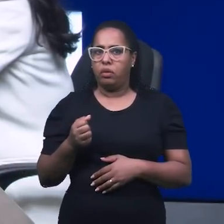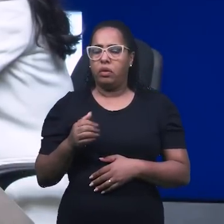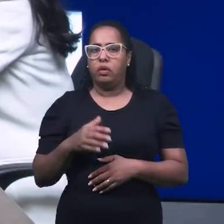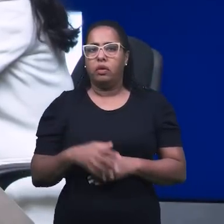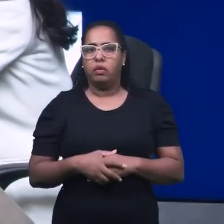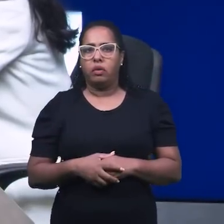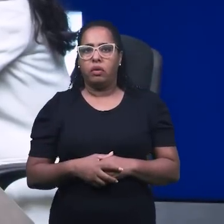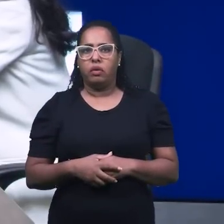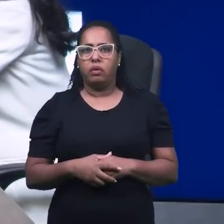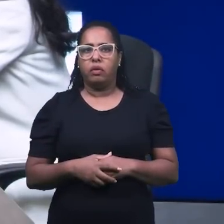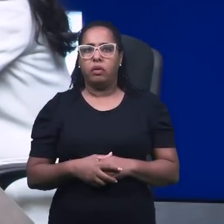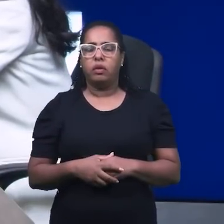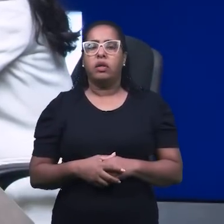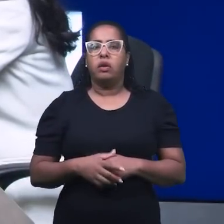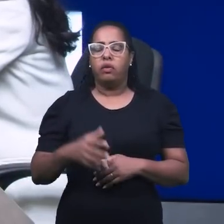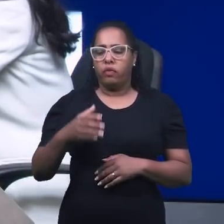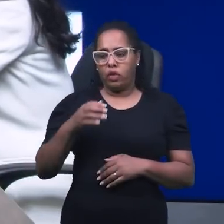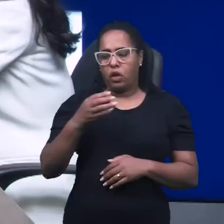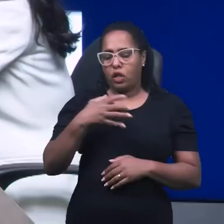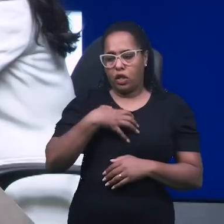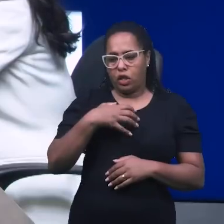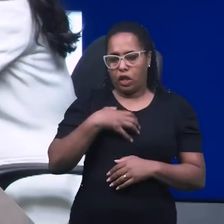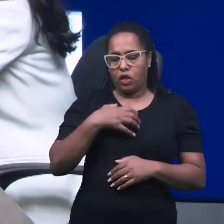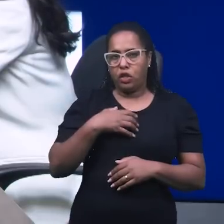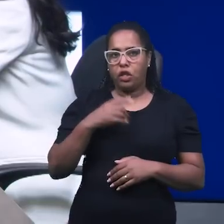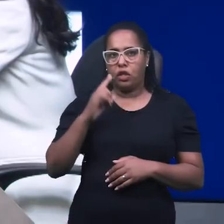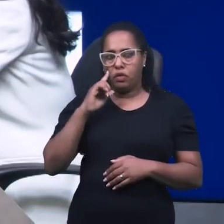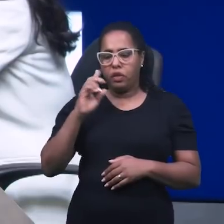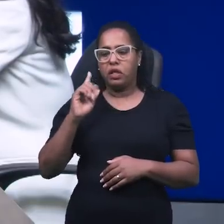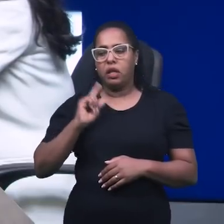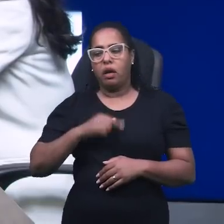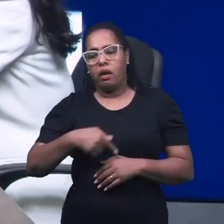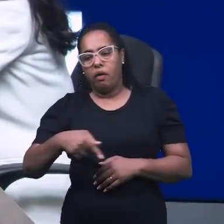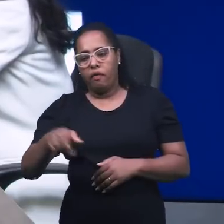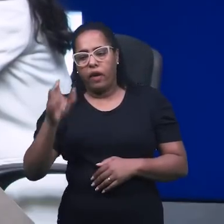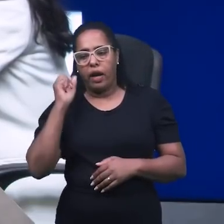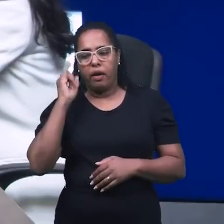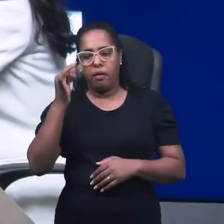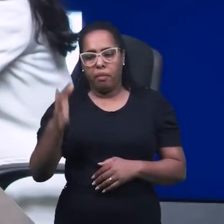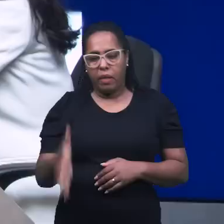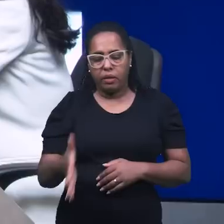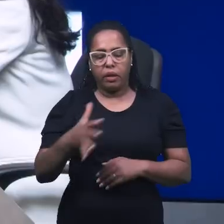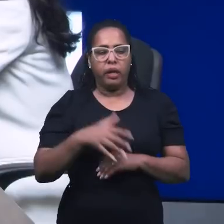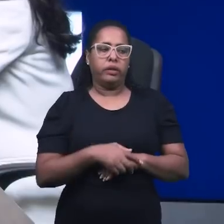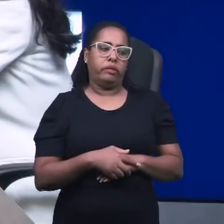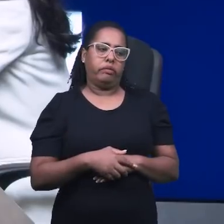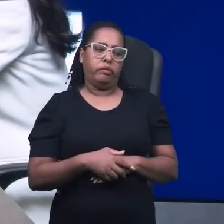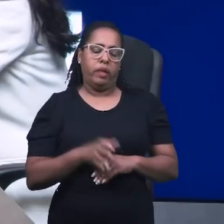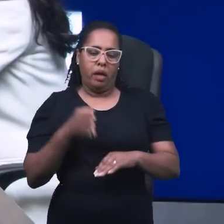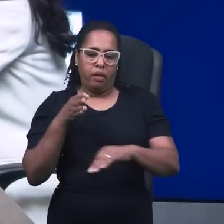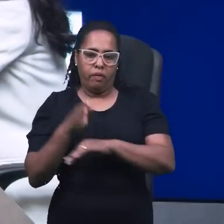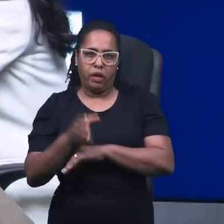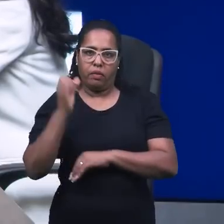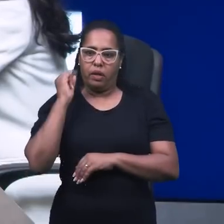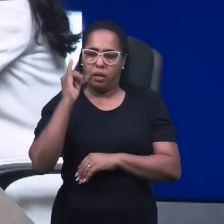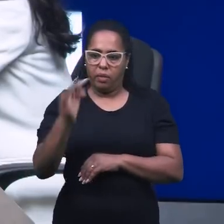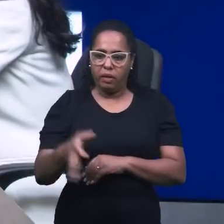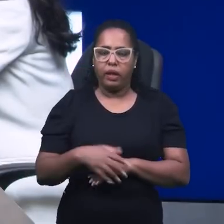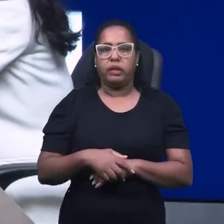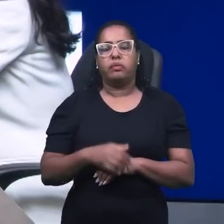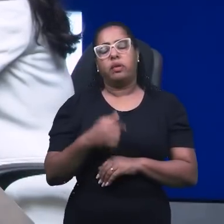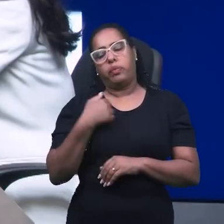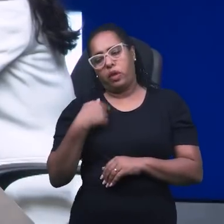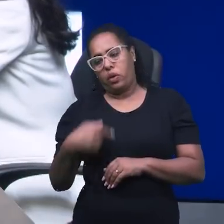madrugada. E eu exausta, né? Porque para acordar cedo, eu saía do cursinho 10 e pouco, mas